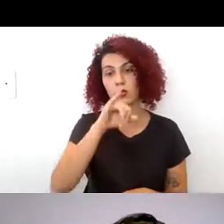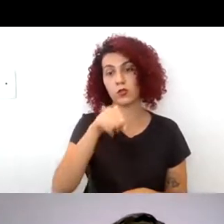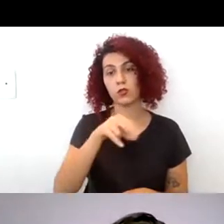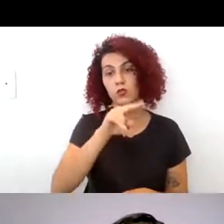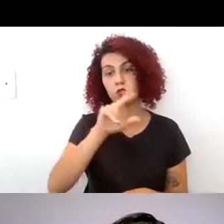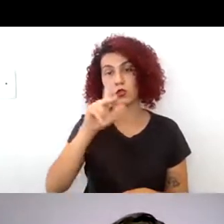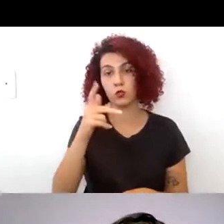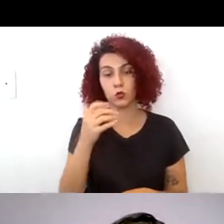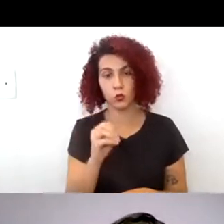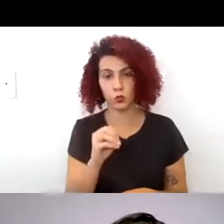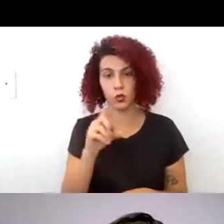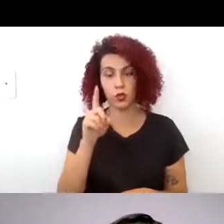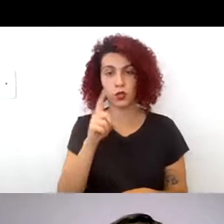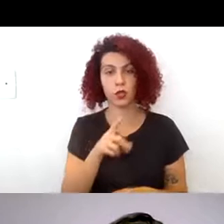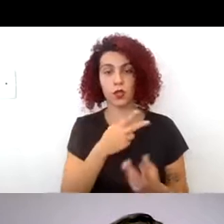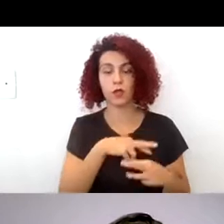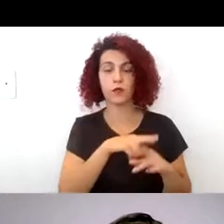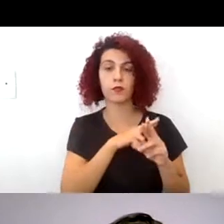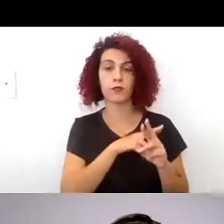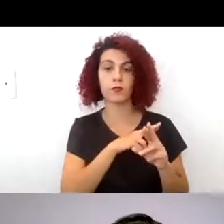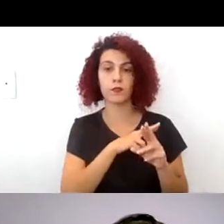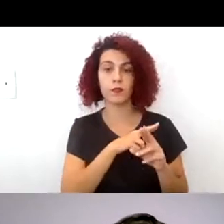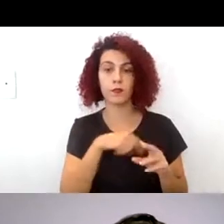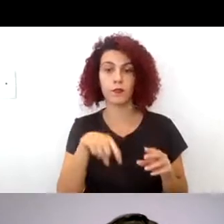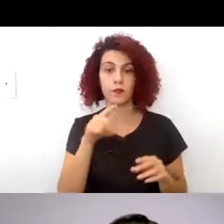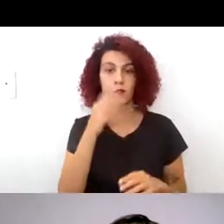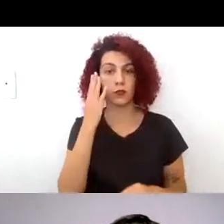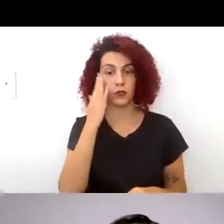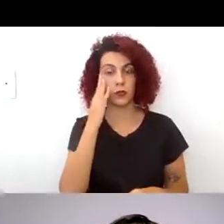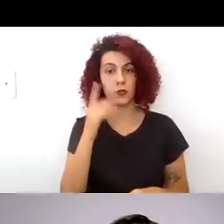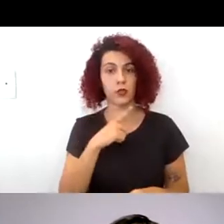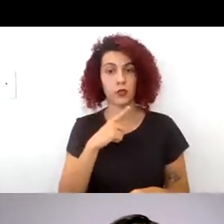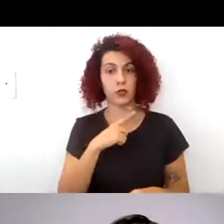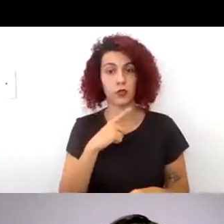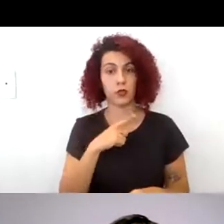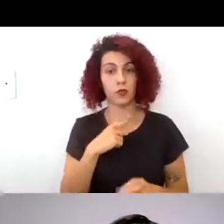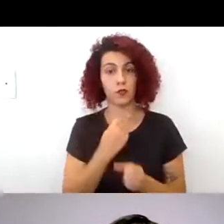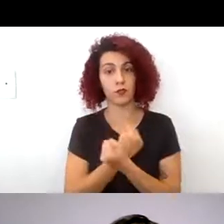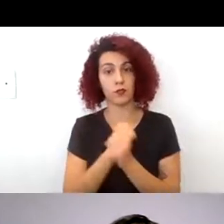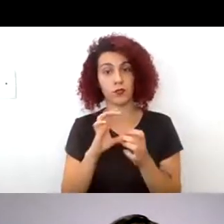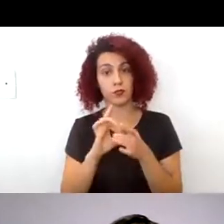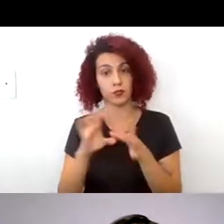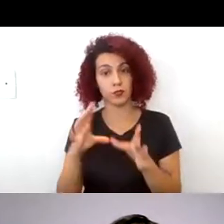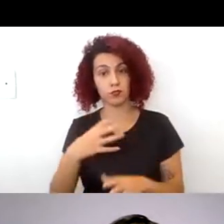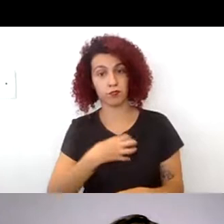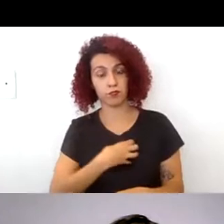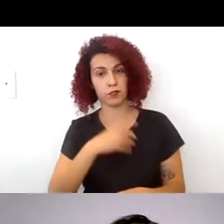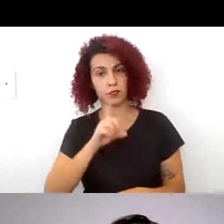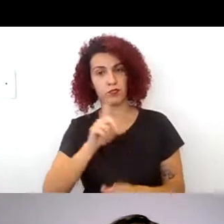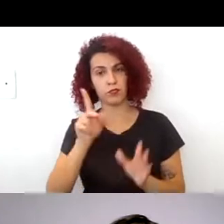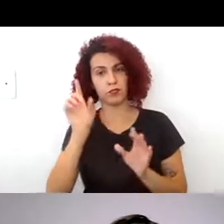O que é a responsável pela independência do Brasil você sabe que tem a independência da Bahia que na verdade não foi da Bahia foi no Brasil